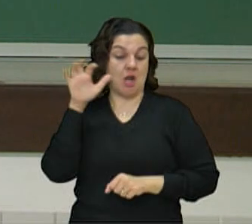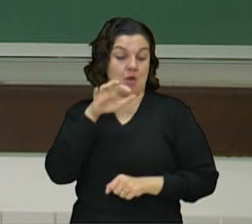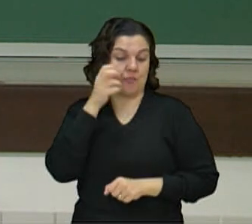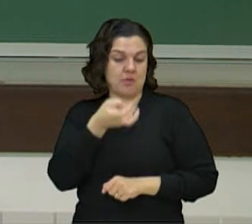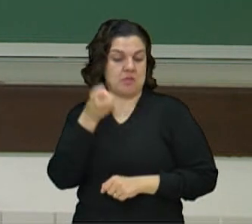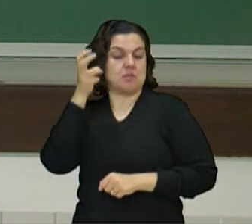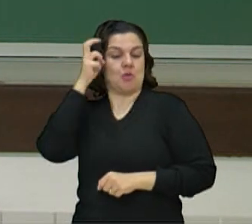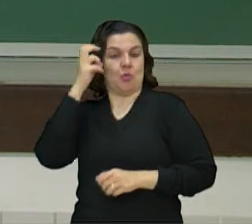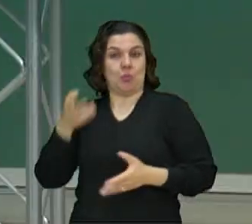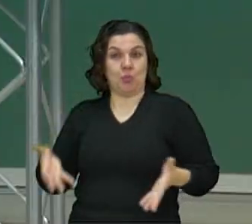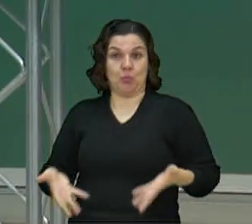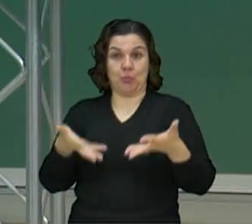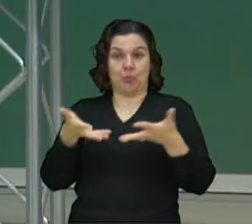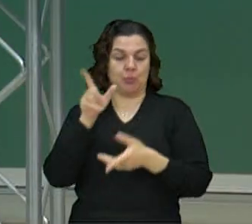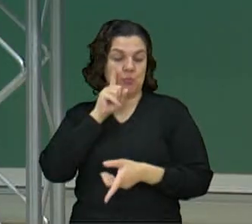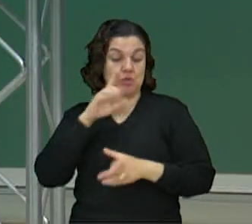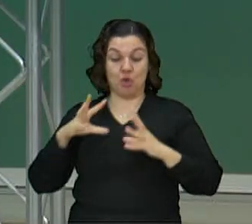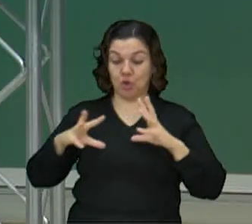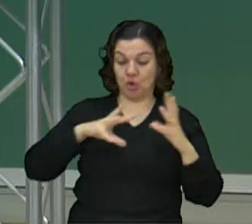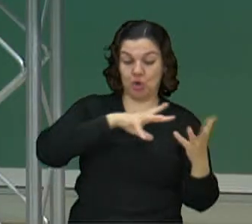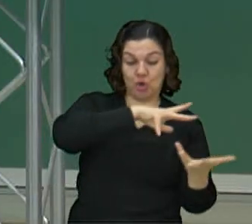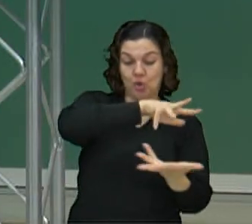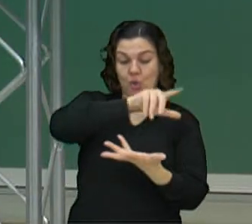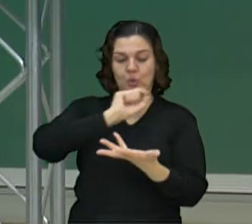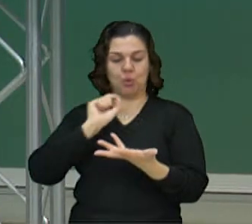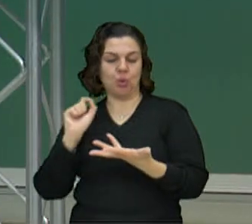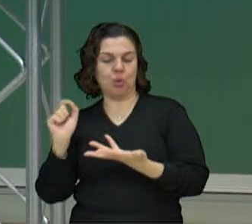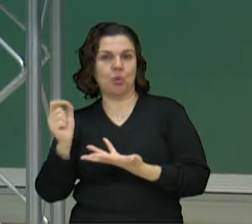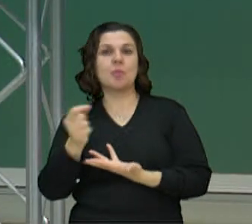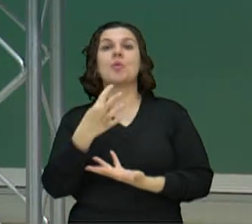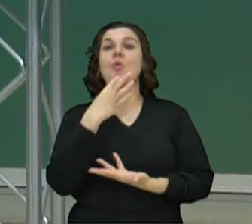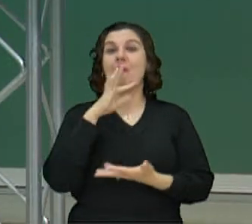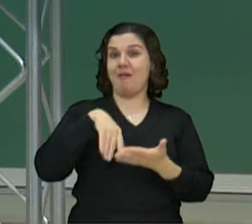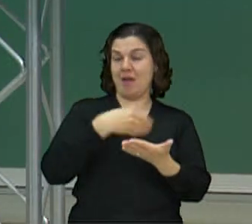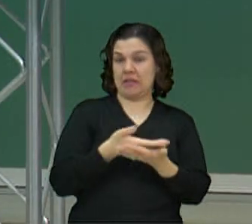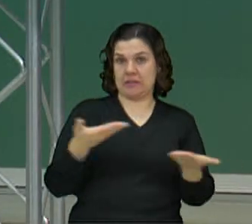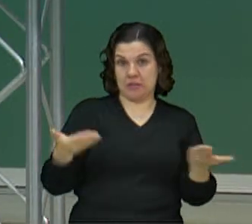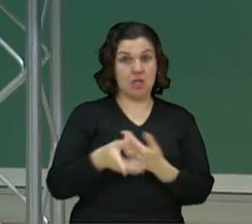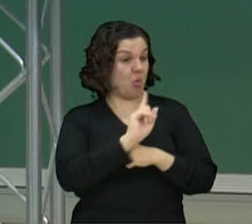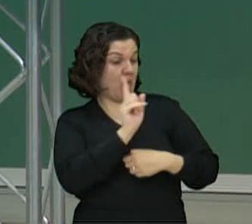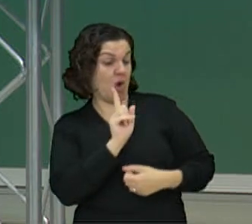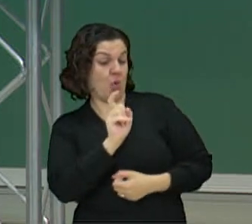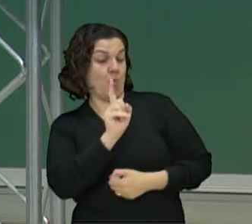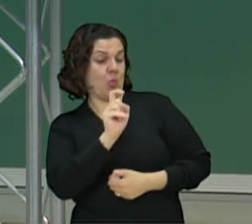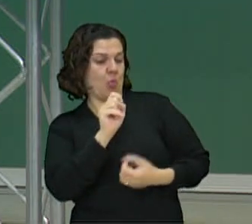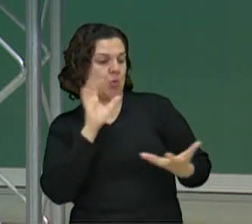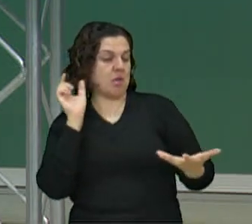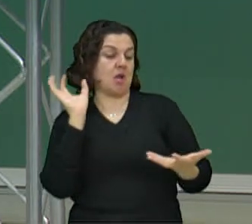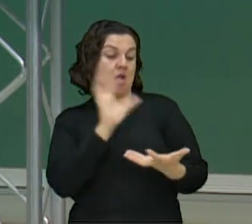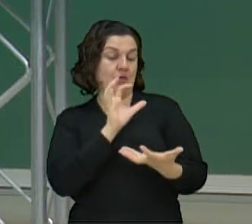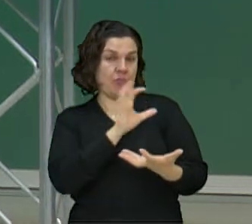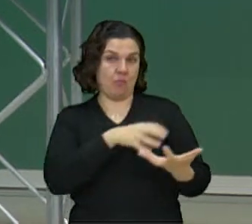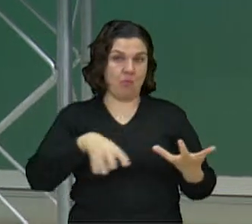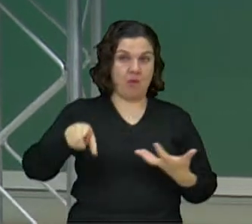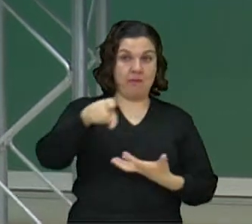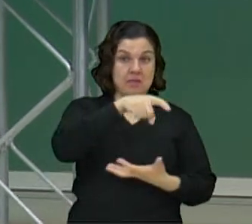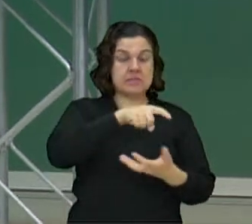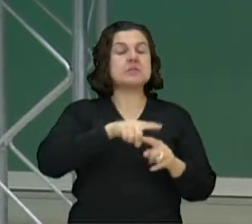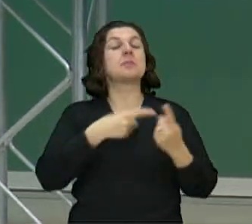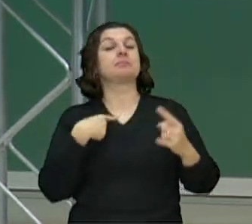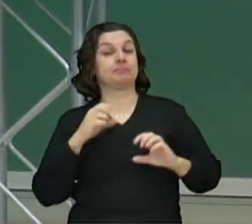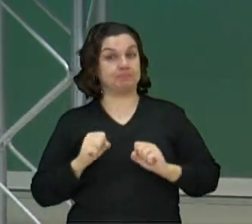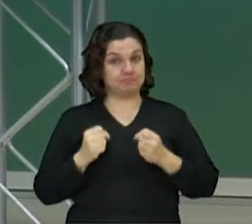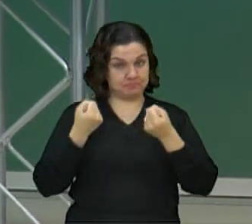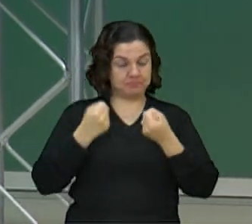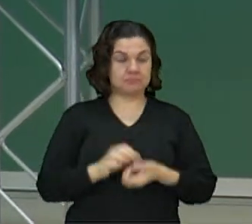vinda dos Estados Unidos sobre todo o mundo hoje. Ela é muito grande ainda. Não é a única influência cultural, mas ela é